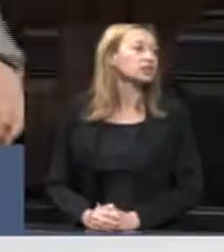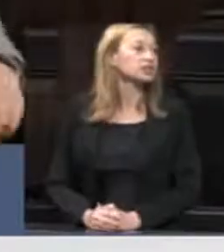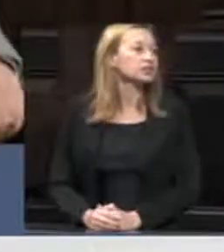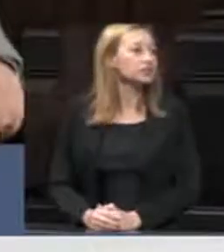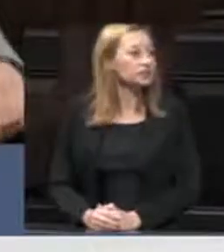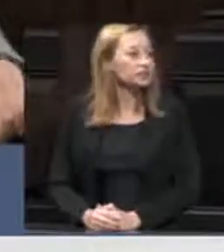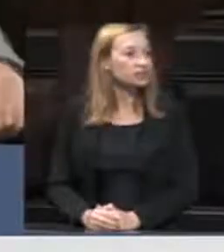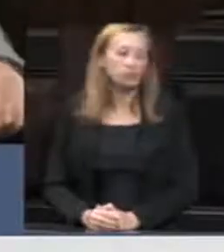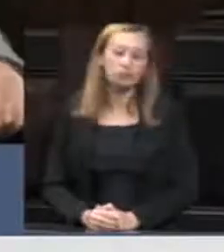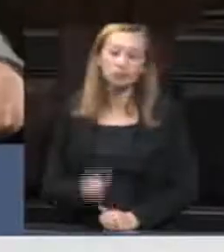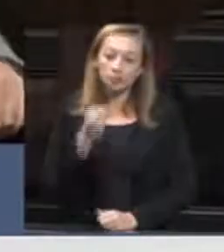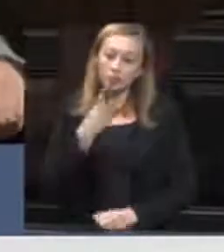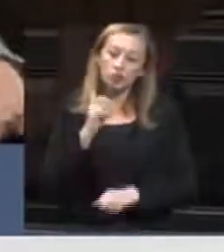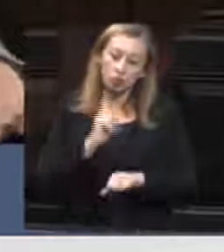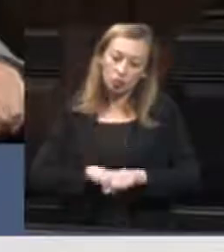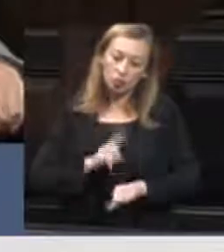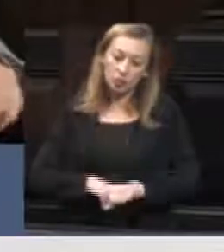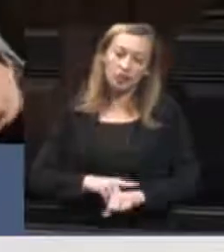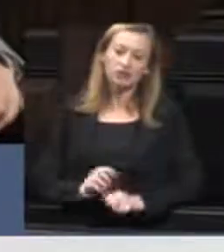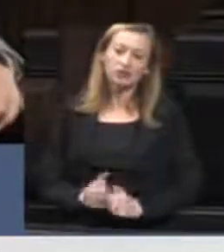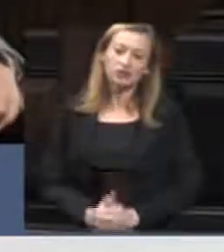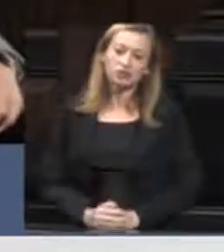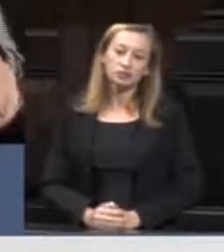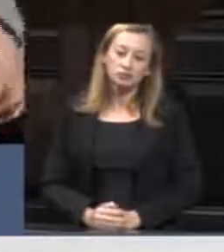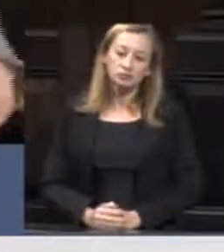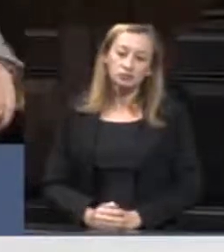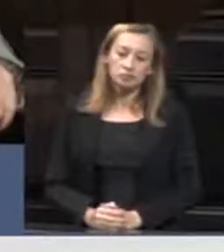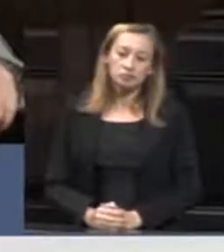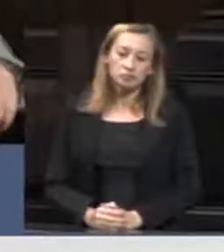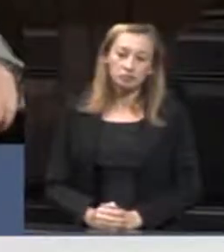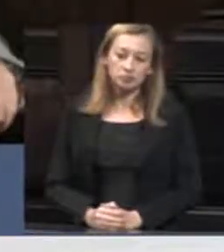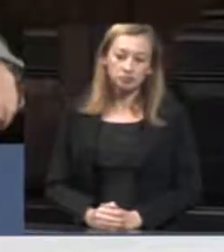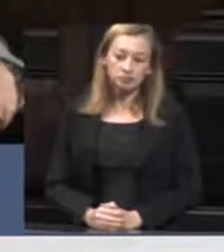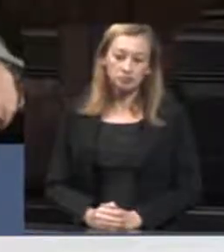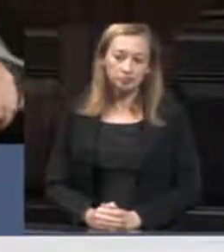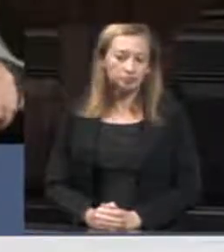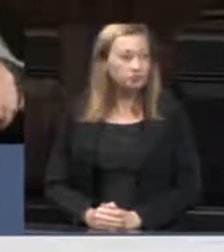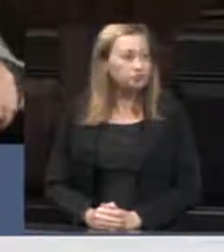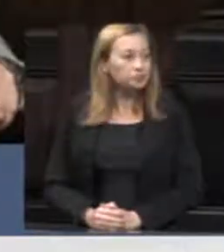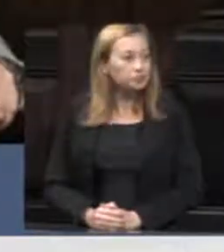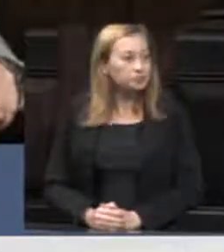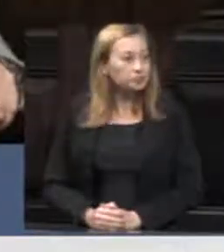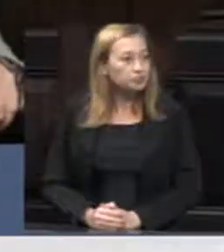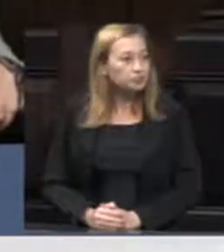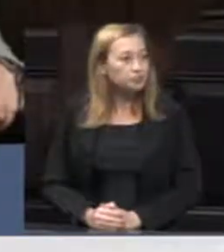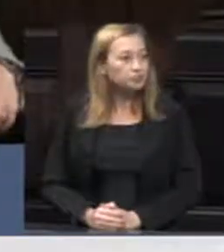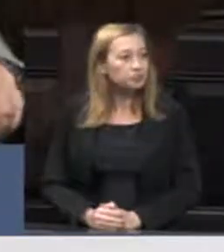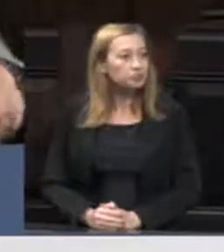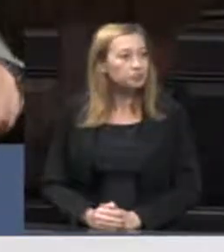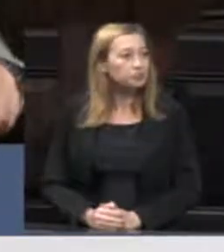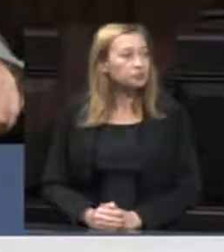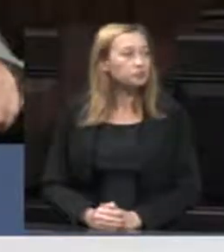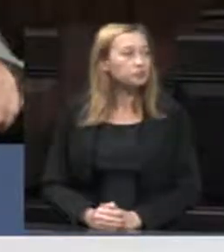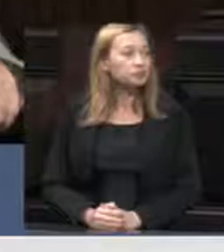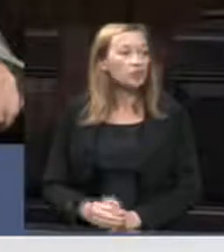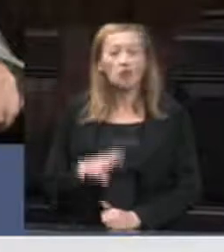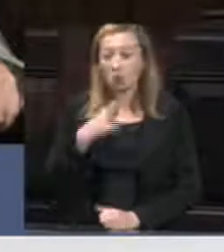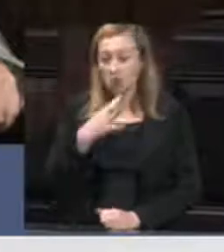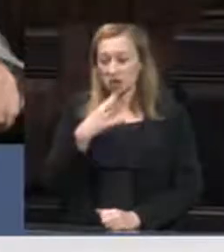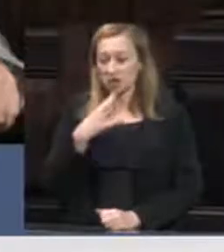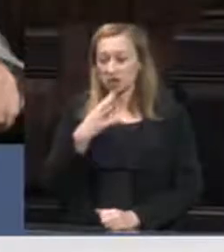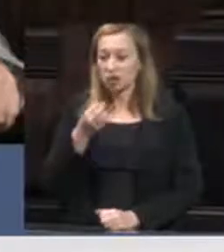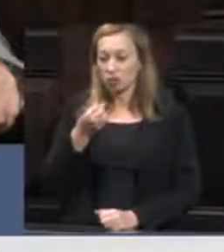é em boa hora. Vossa Excelência foi eleito pela soberania popular, com